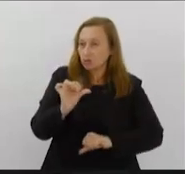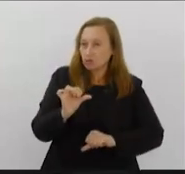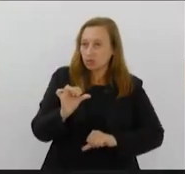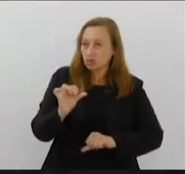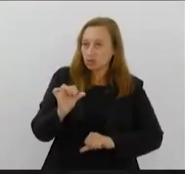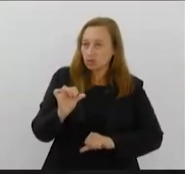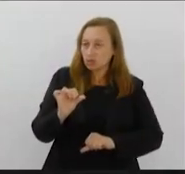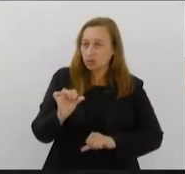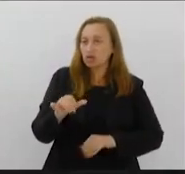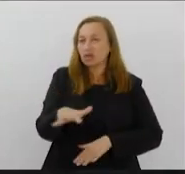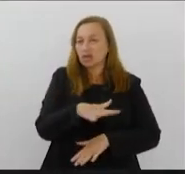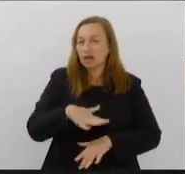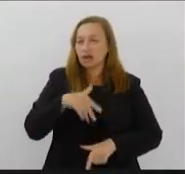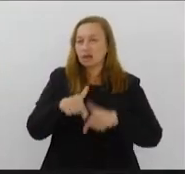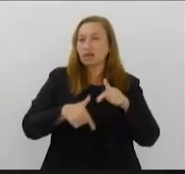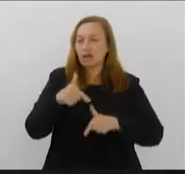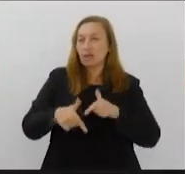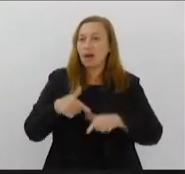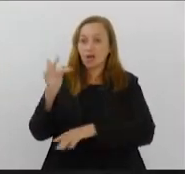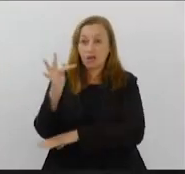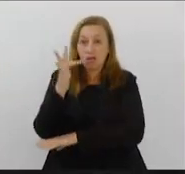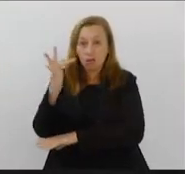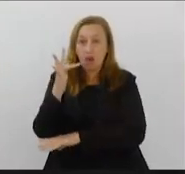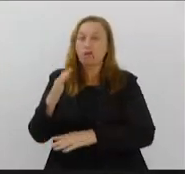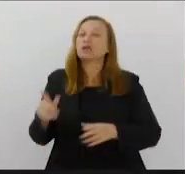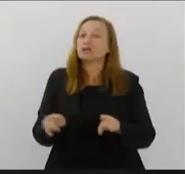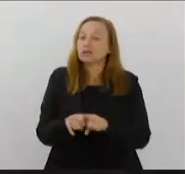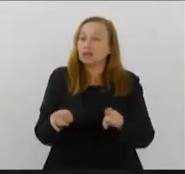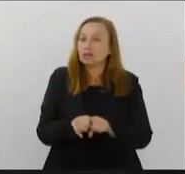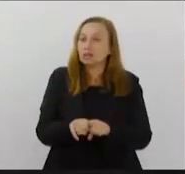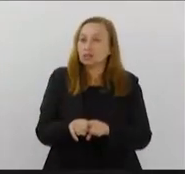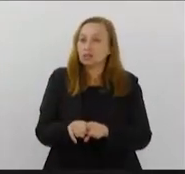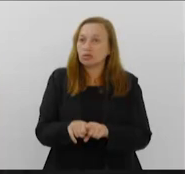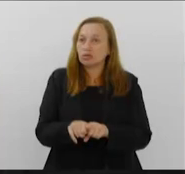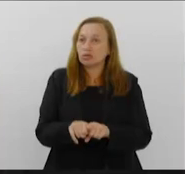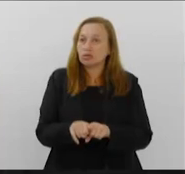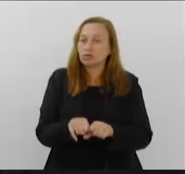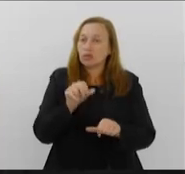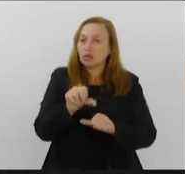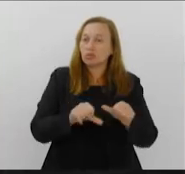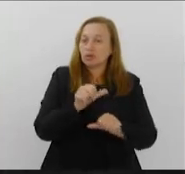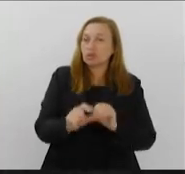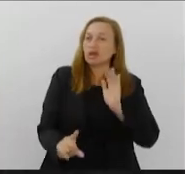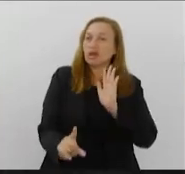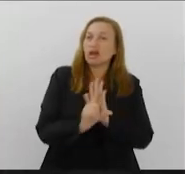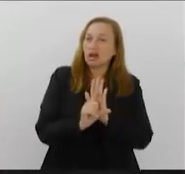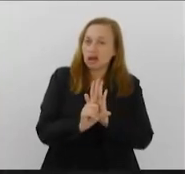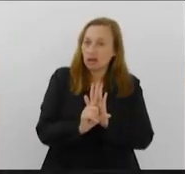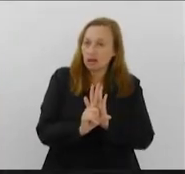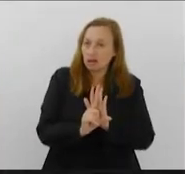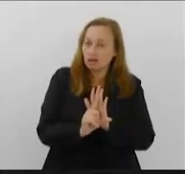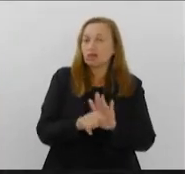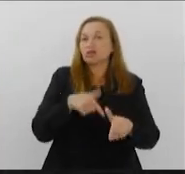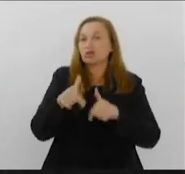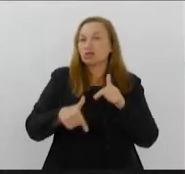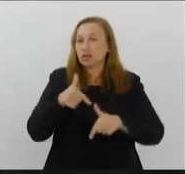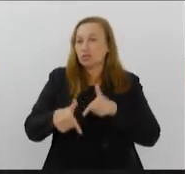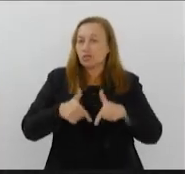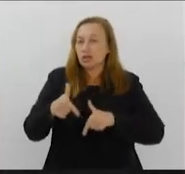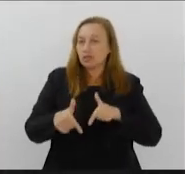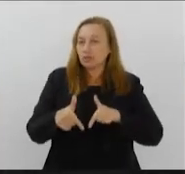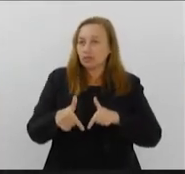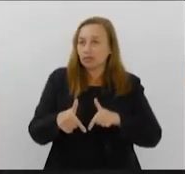do mercado de trabalho formal, também com as reconfigurações das legislações de trabalho,